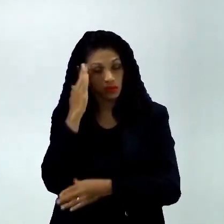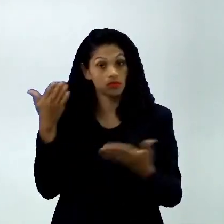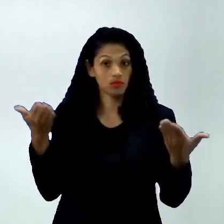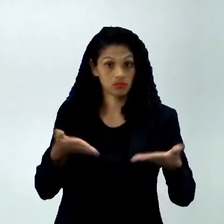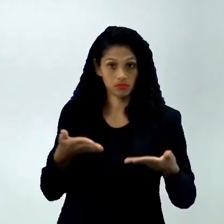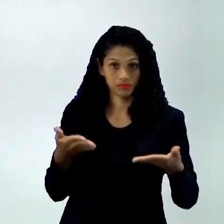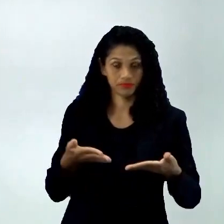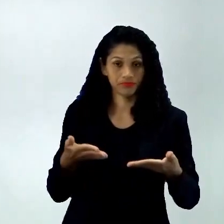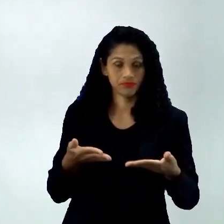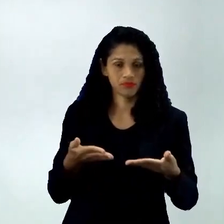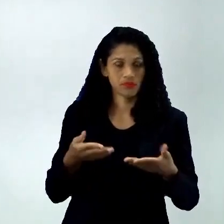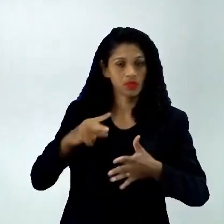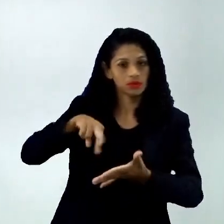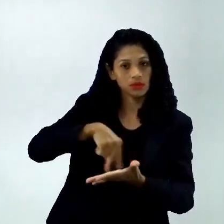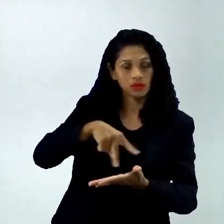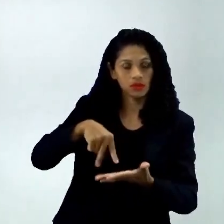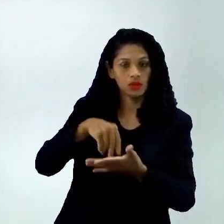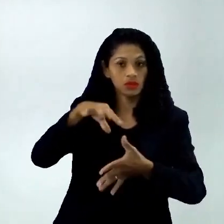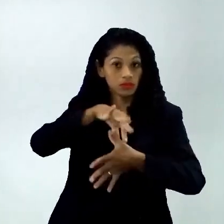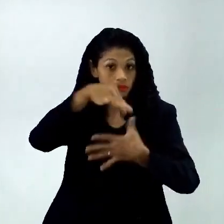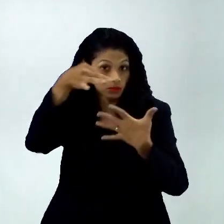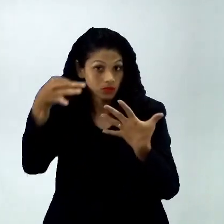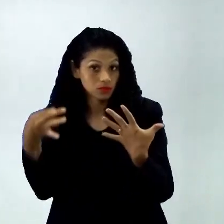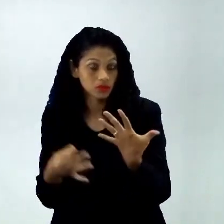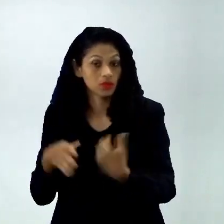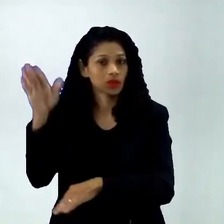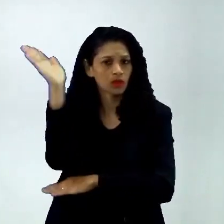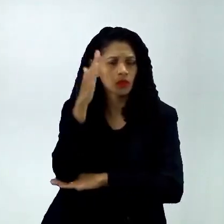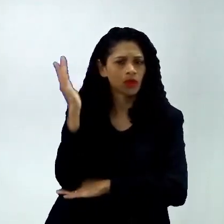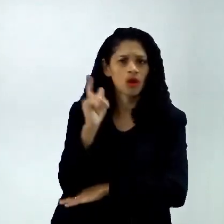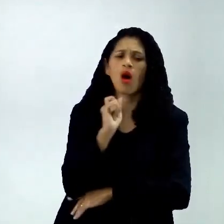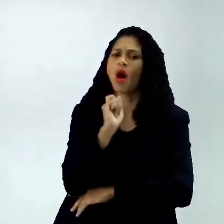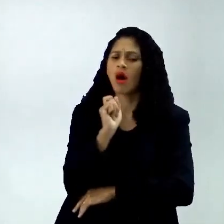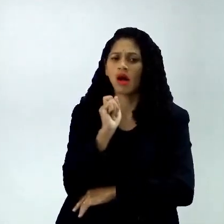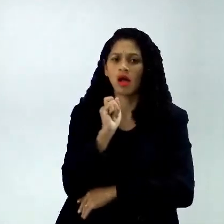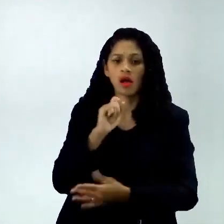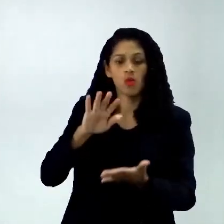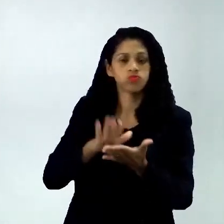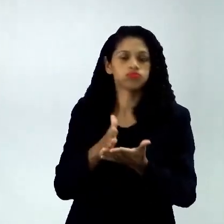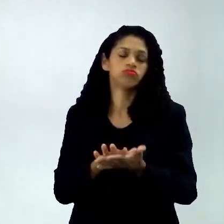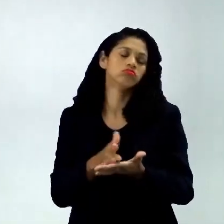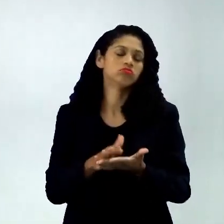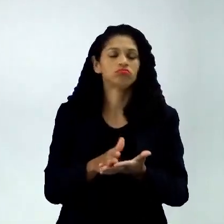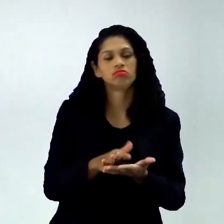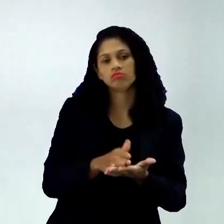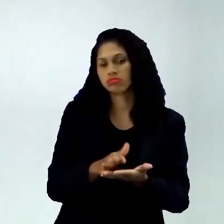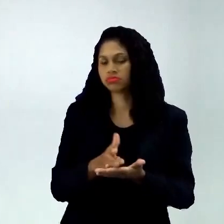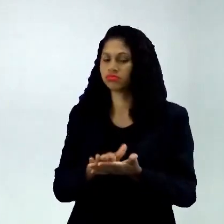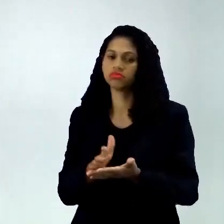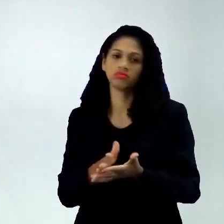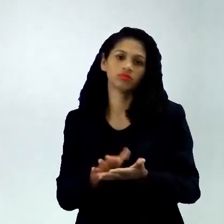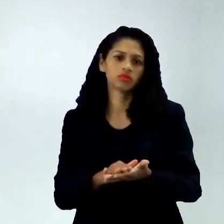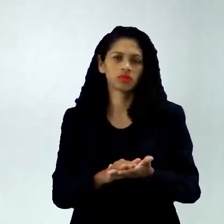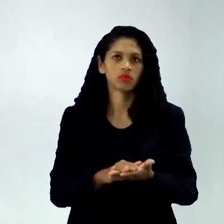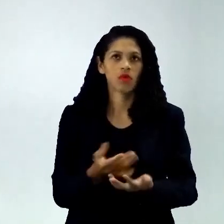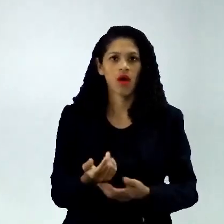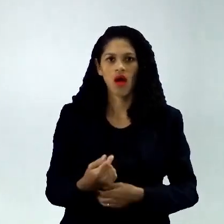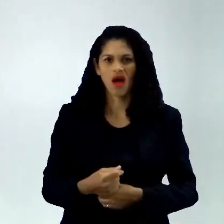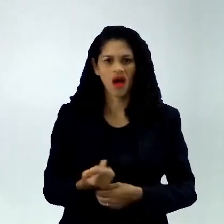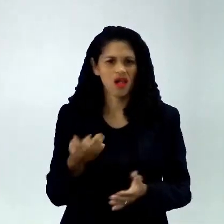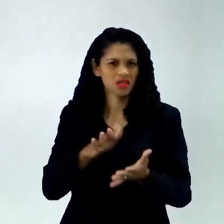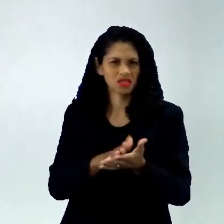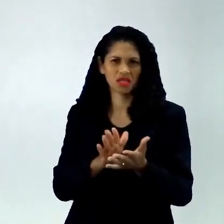hoje uma das danças características do Brasil é o samba. Se a gente disser, não, samba é coisa